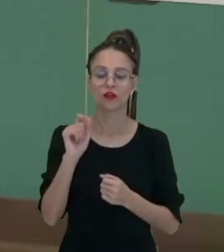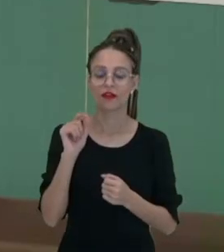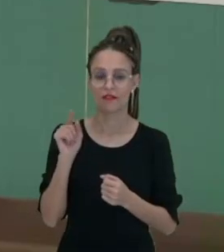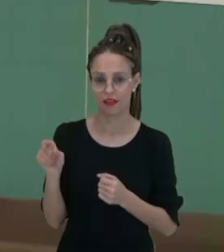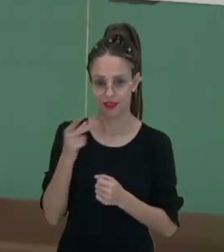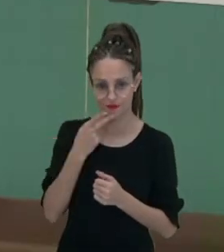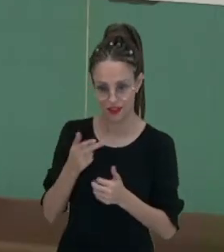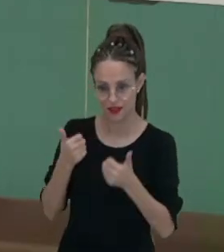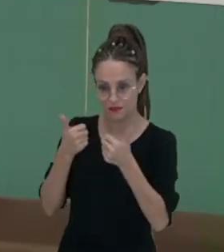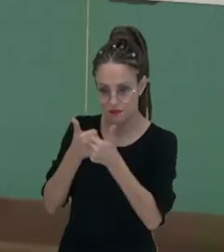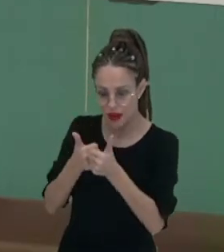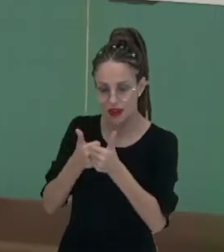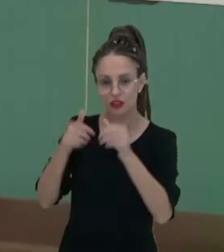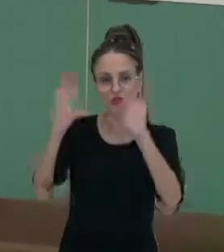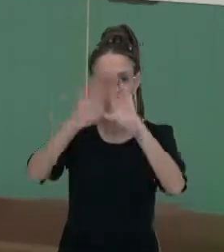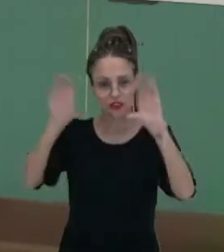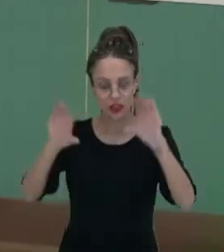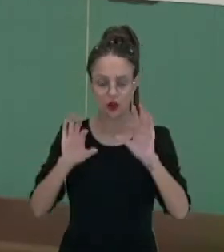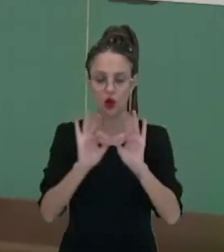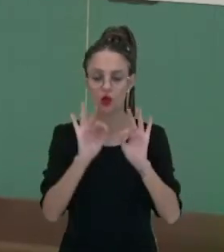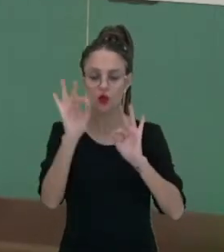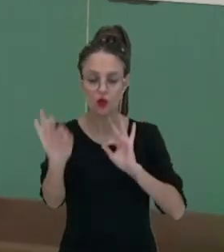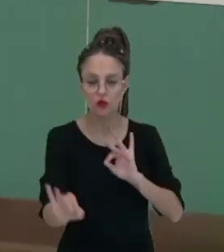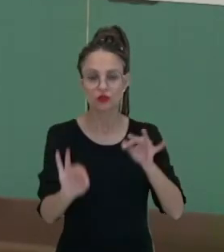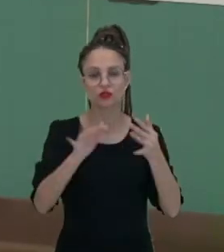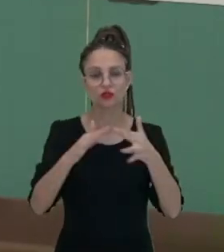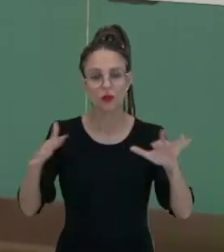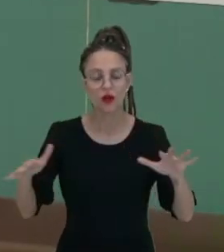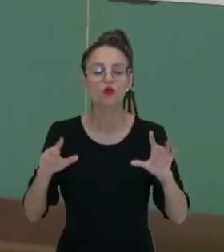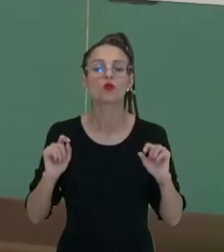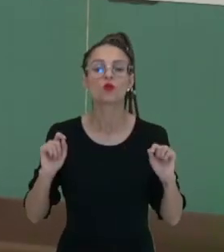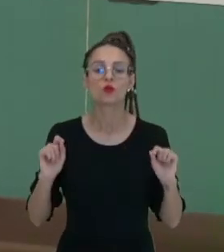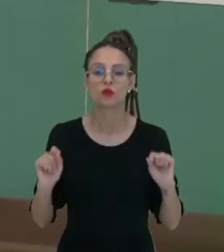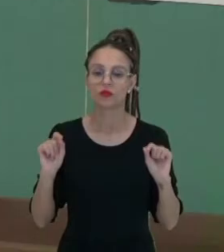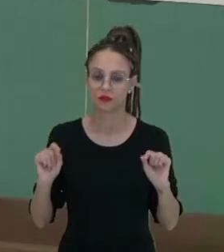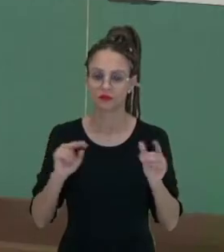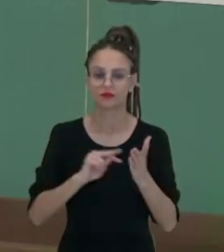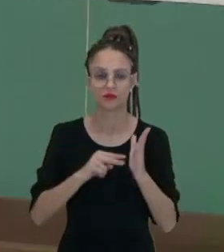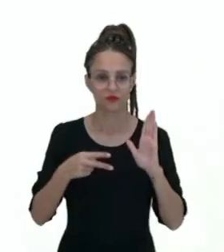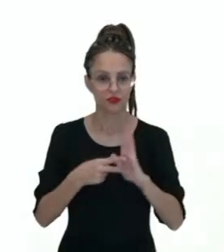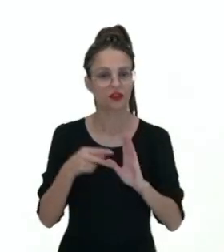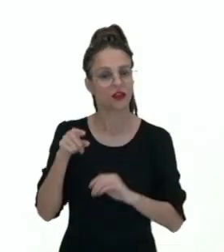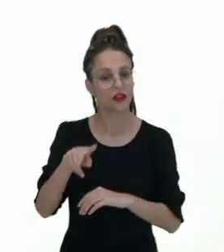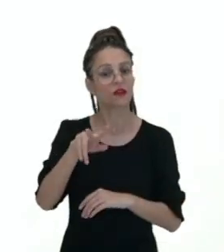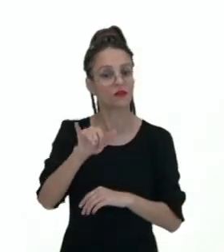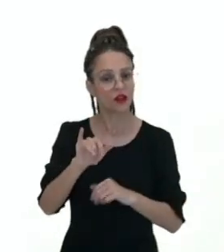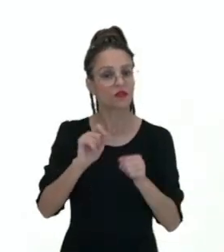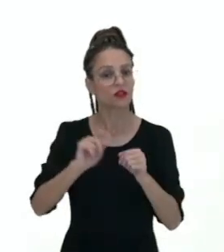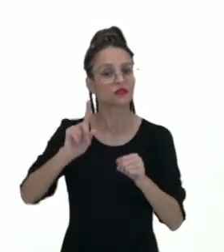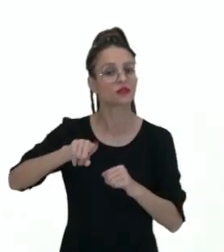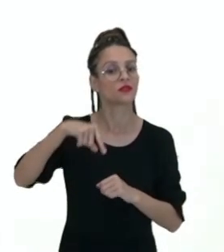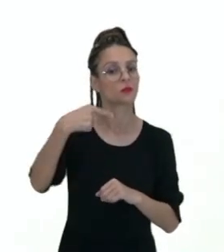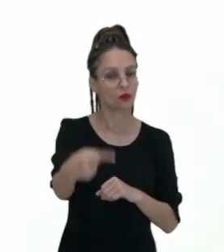estava perto do céu e longe do mar, reforça o quê? A ideia do que ela ia fazer a seguir.